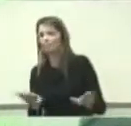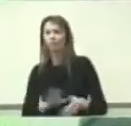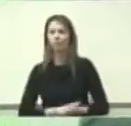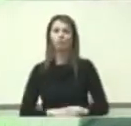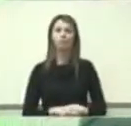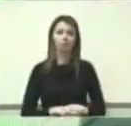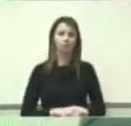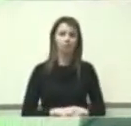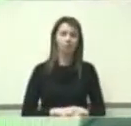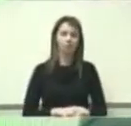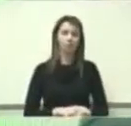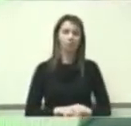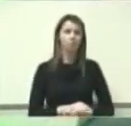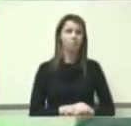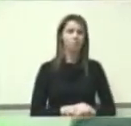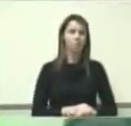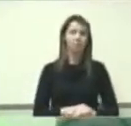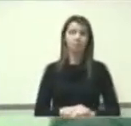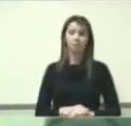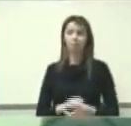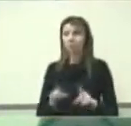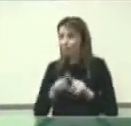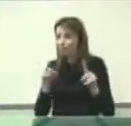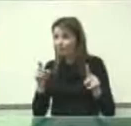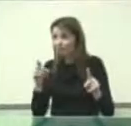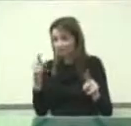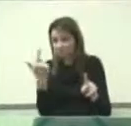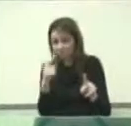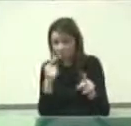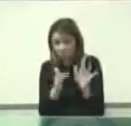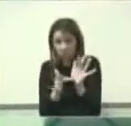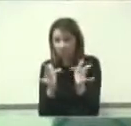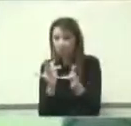um burrinho sem Jesus